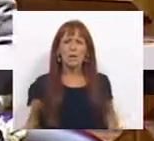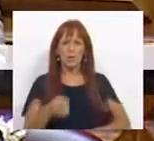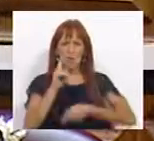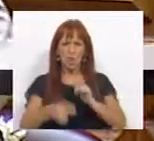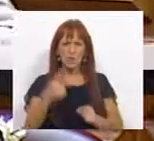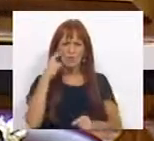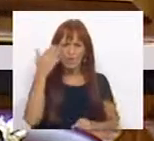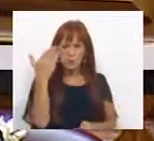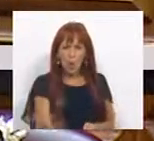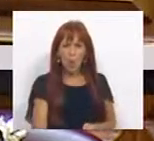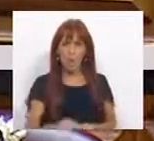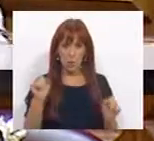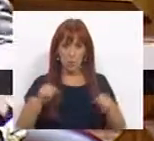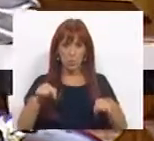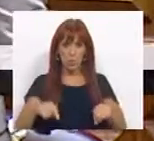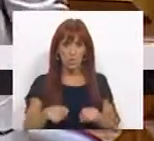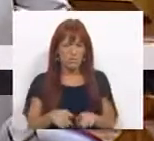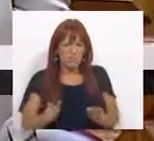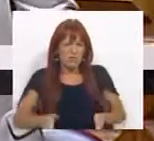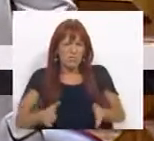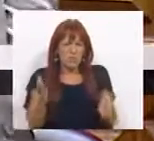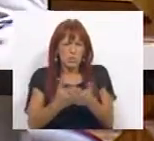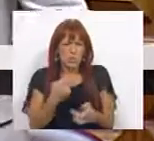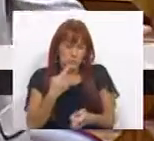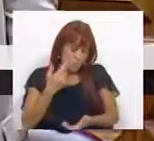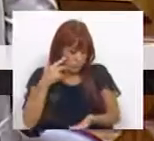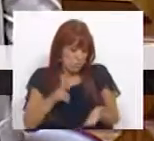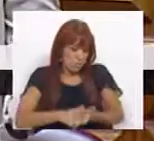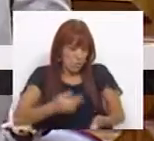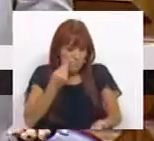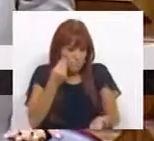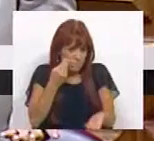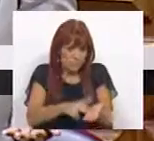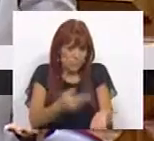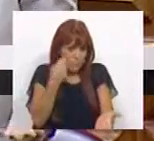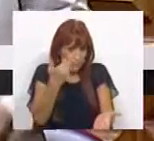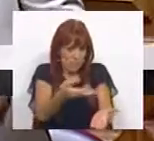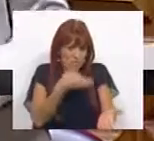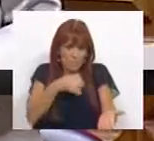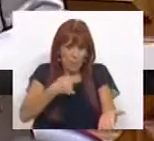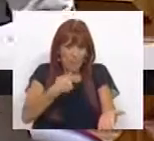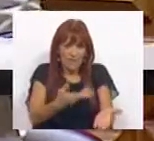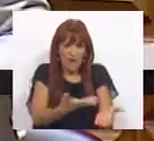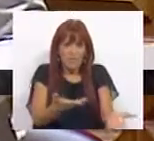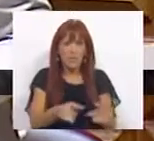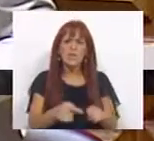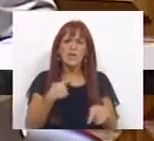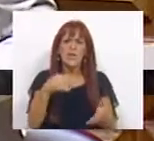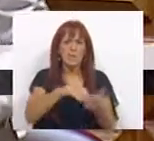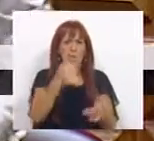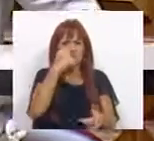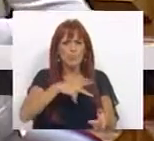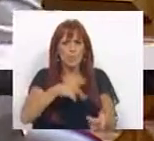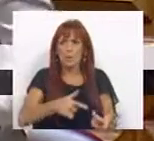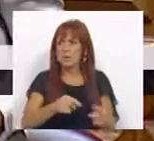que se verifica hoje e se confirma hoje, e nem era preciso o estudo para confirmar, porque a realidade falava por si, é que de facto os pobres deste